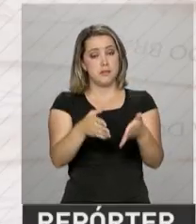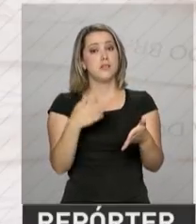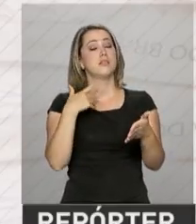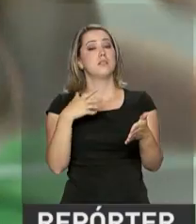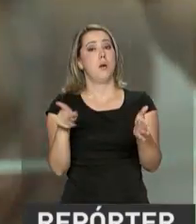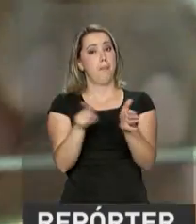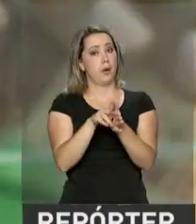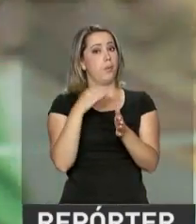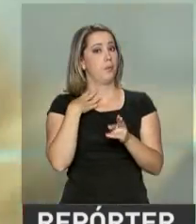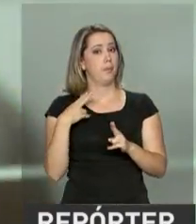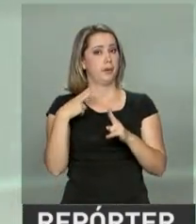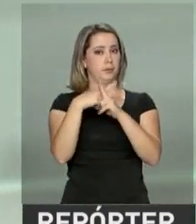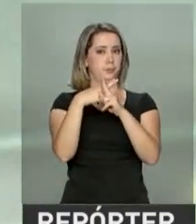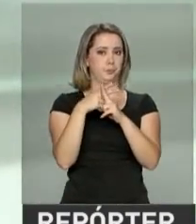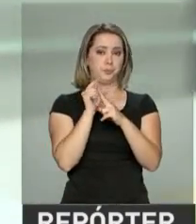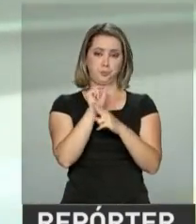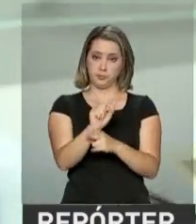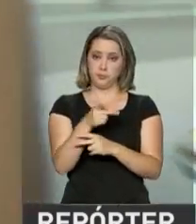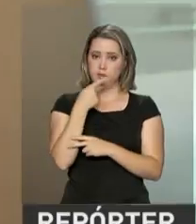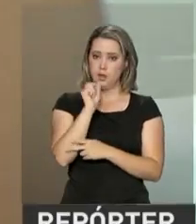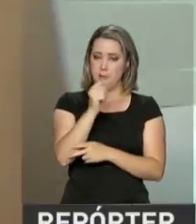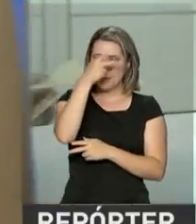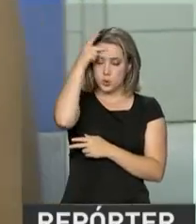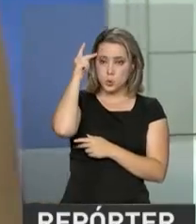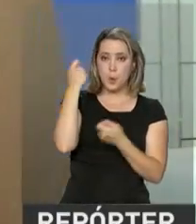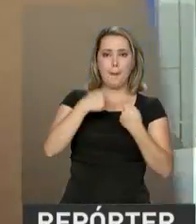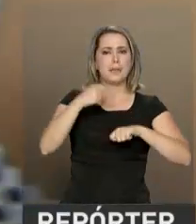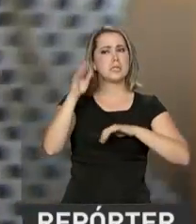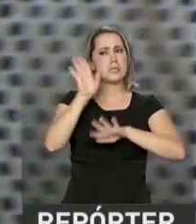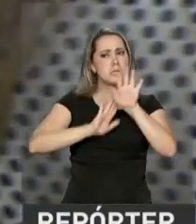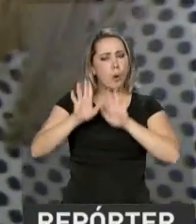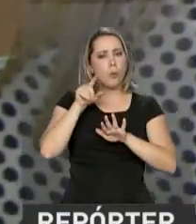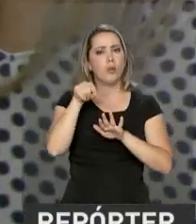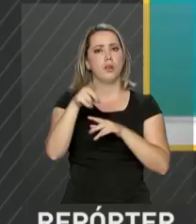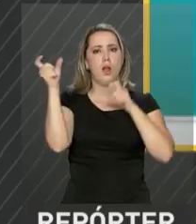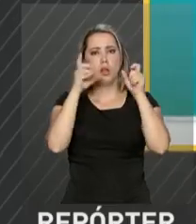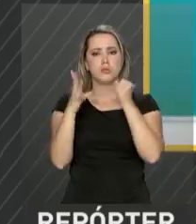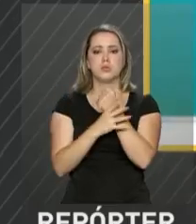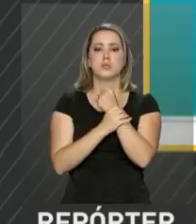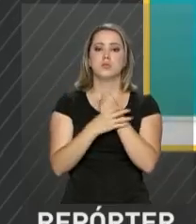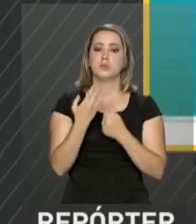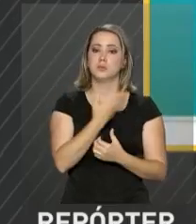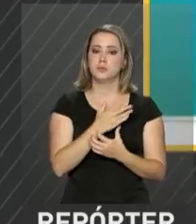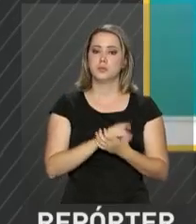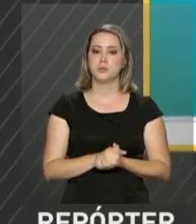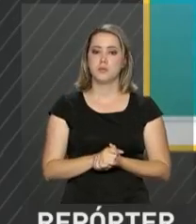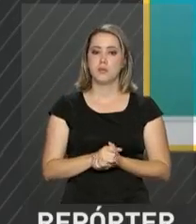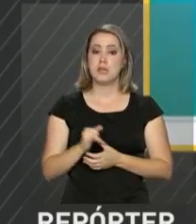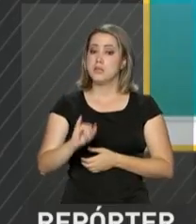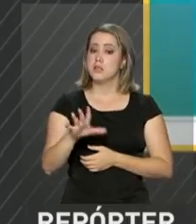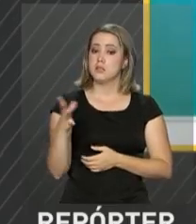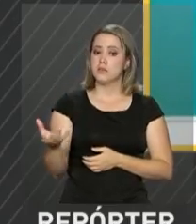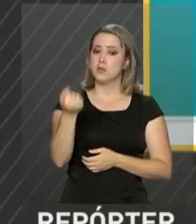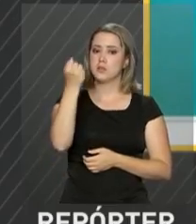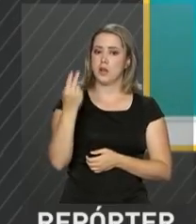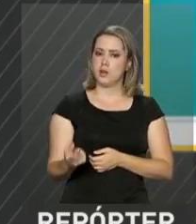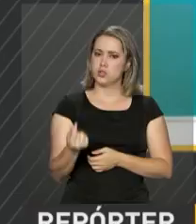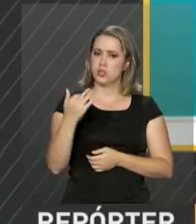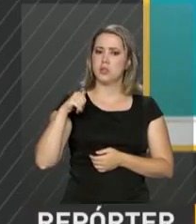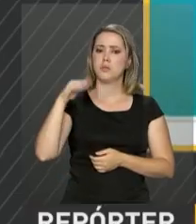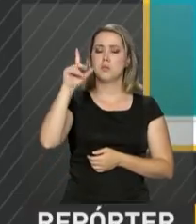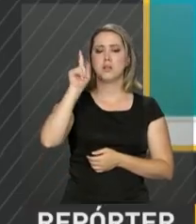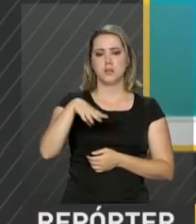o dinheiro. A Caixa alerta ainda quem for sacar o dinheiro a ter muita atenção à segurança. Se for sacar um pouquinho mais de recursos,